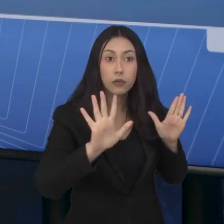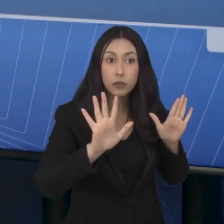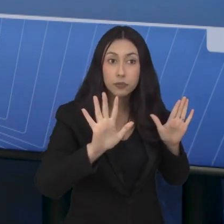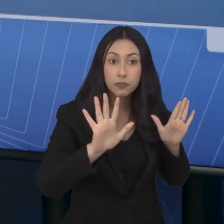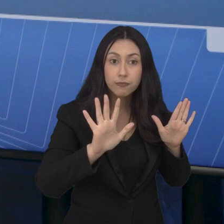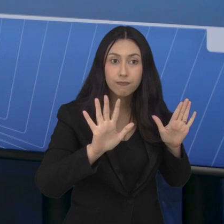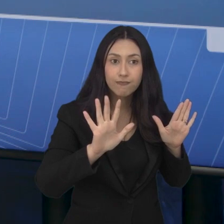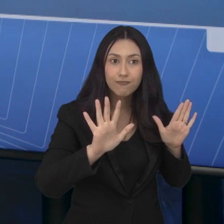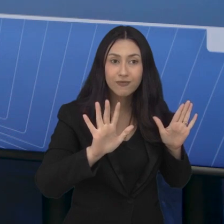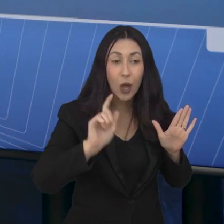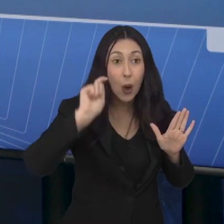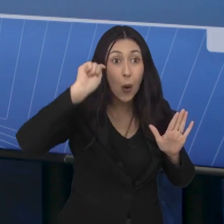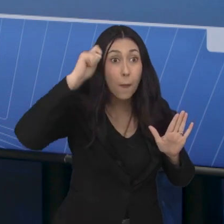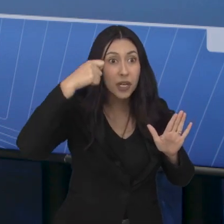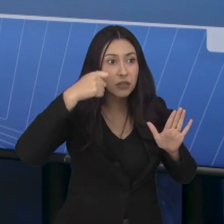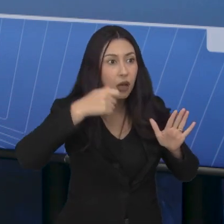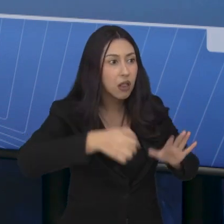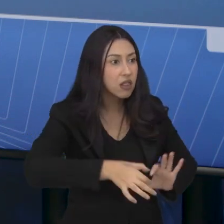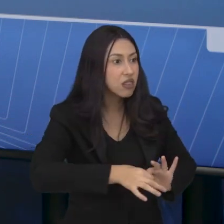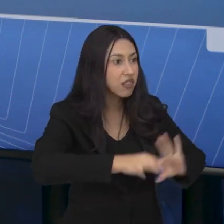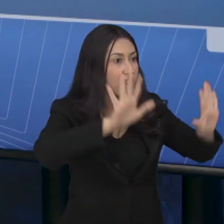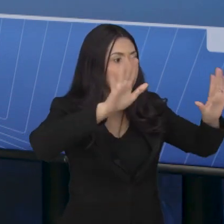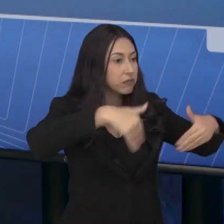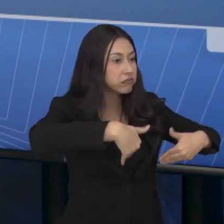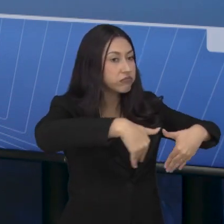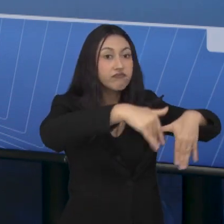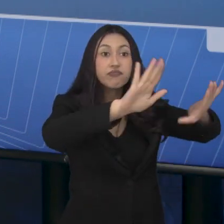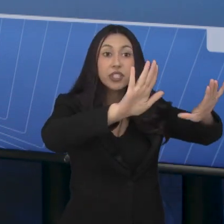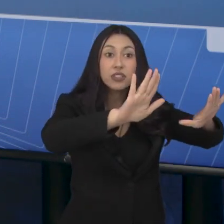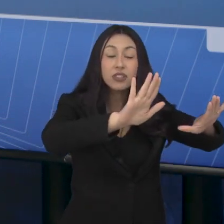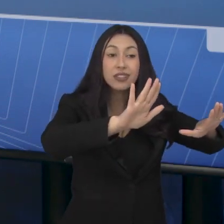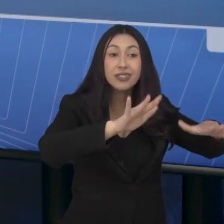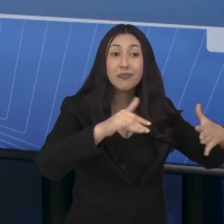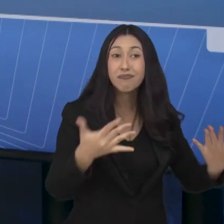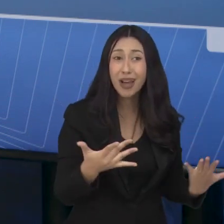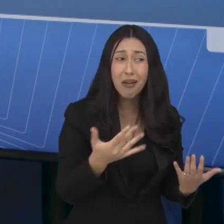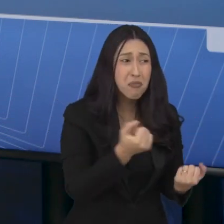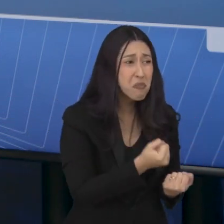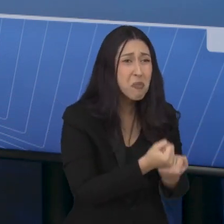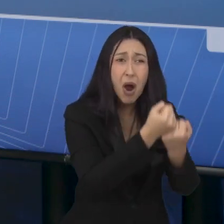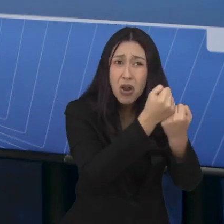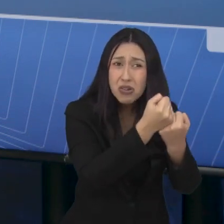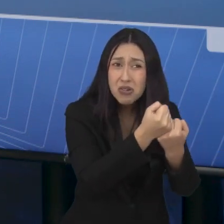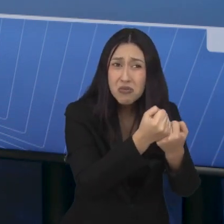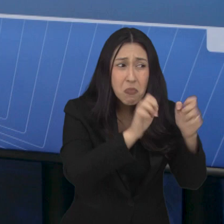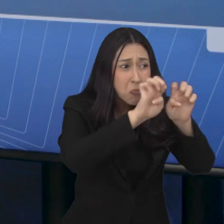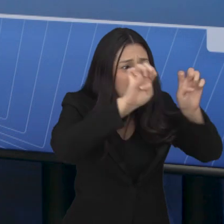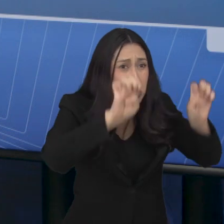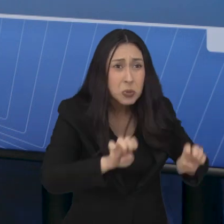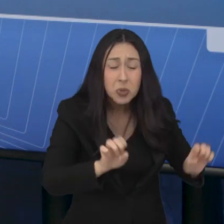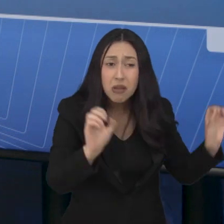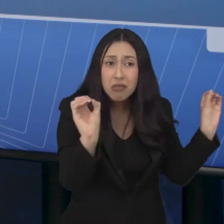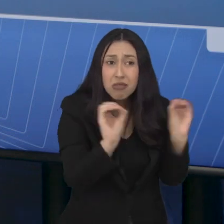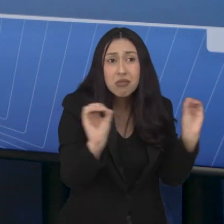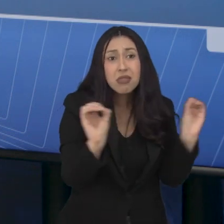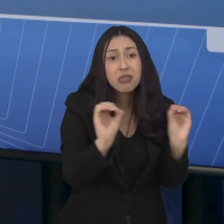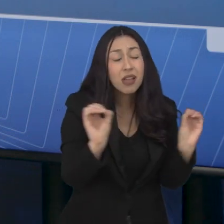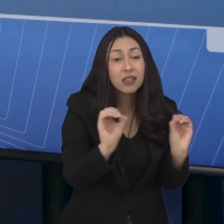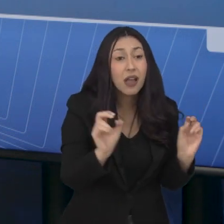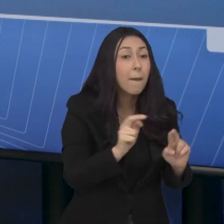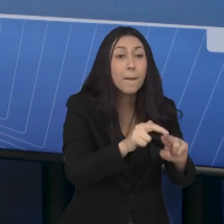lei? Jogaram os negros para a sociedade, de forma que foram parar nas margens da sociedade. Então,